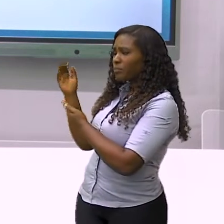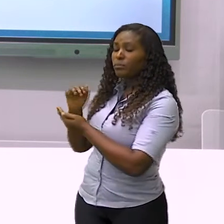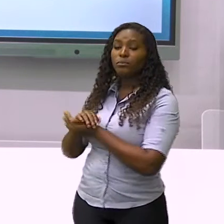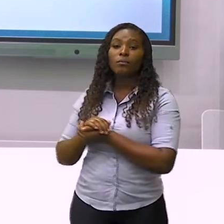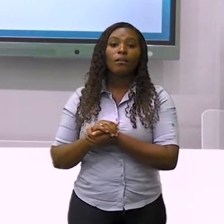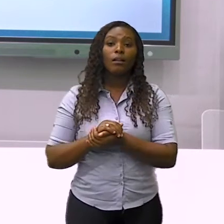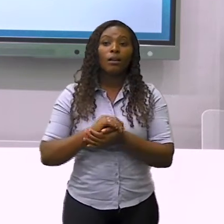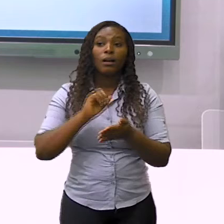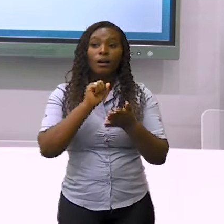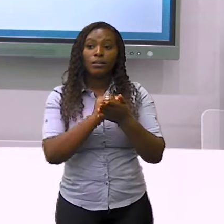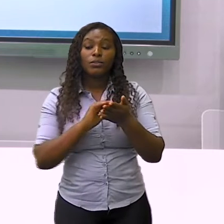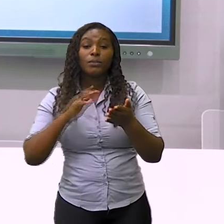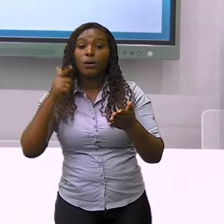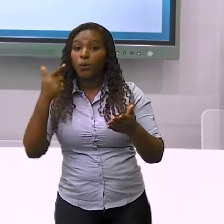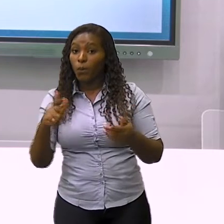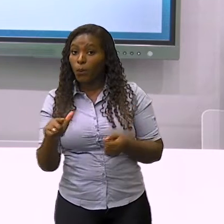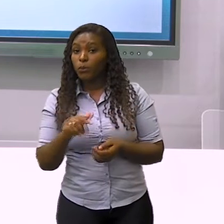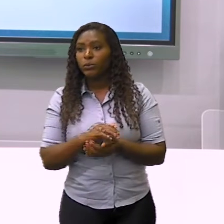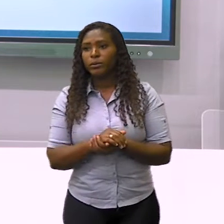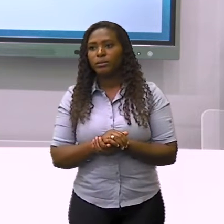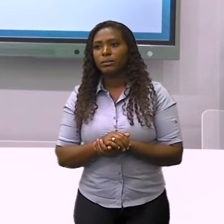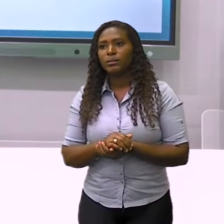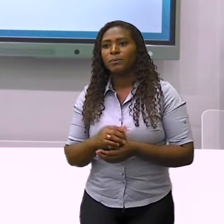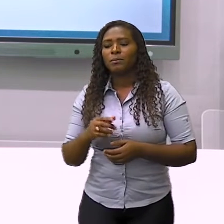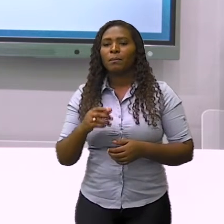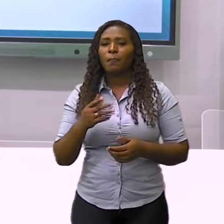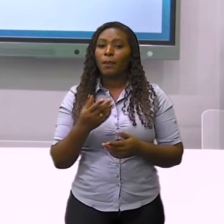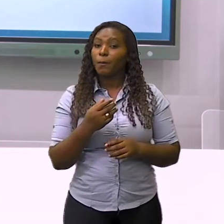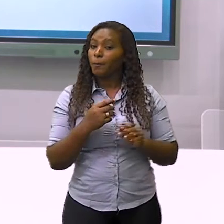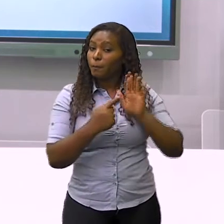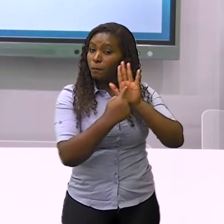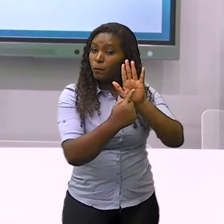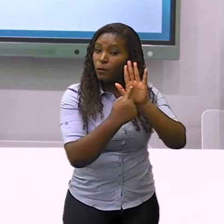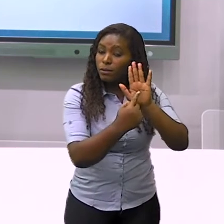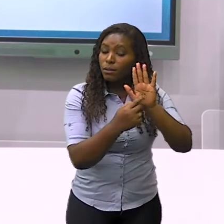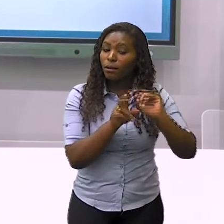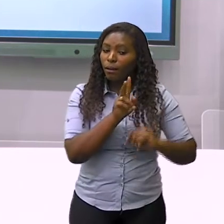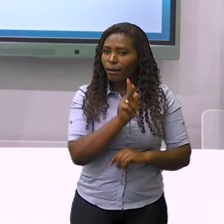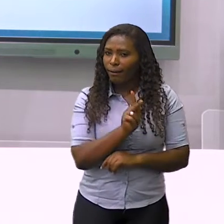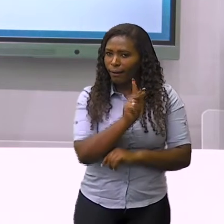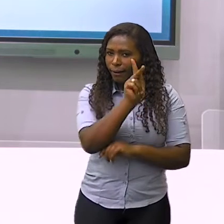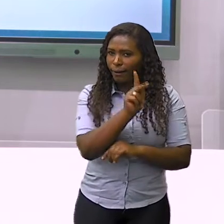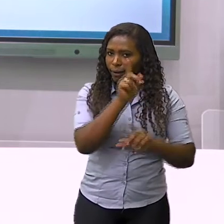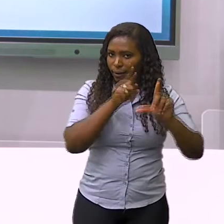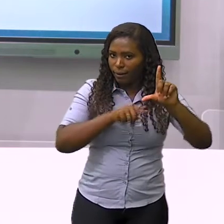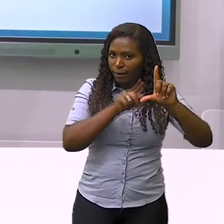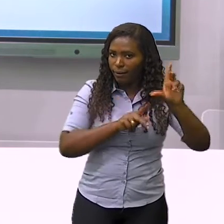que você está fazendo? Você está invertendo os